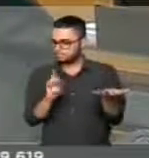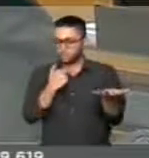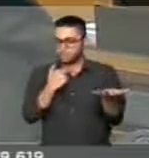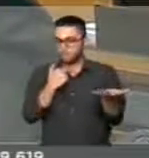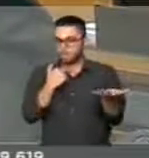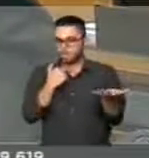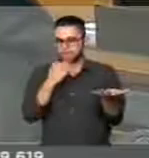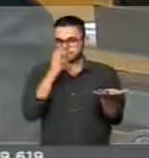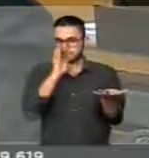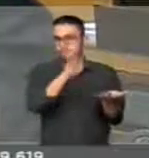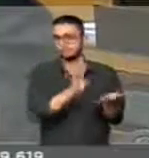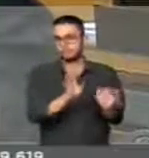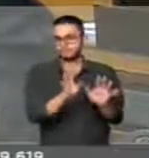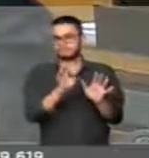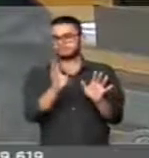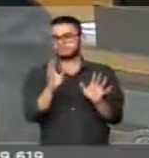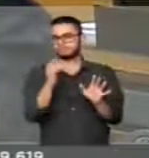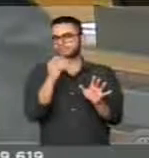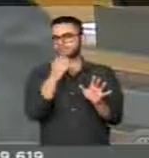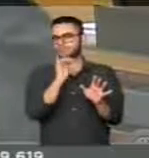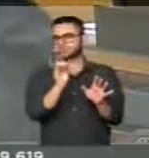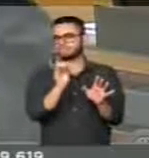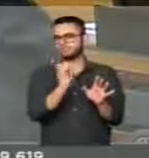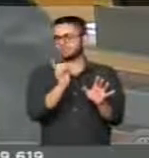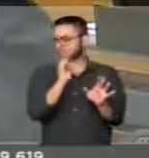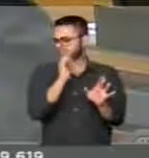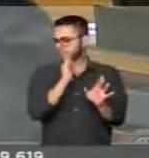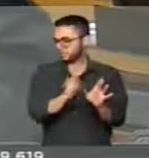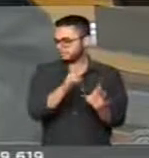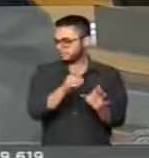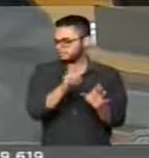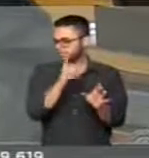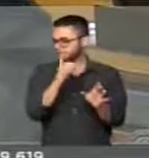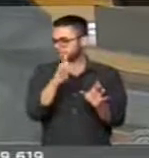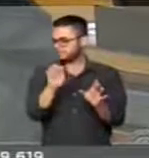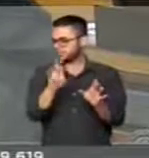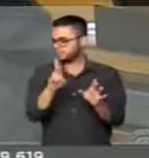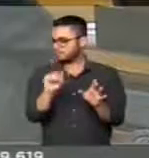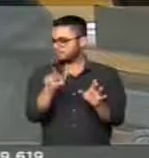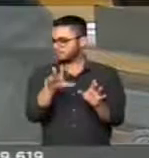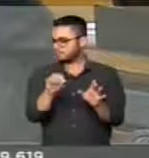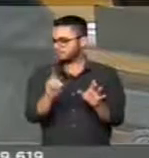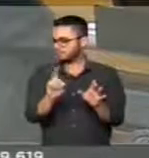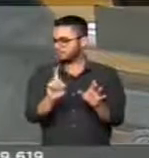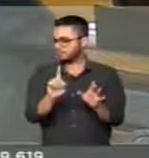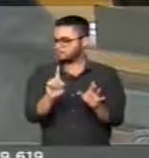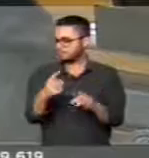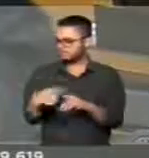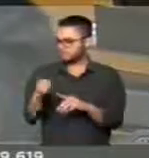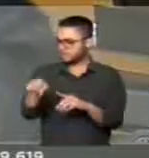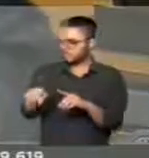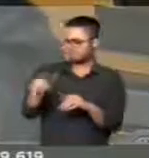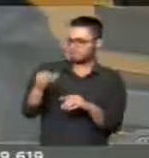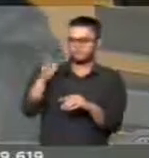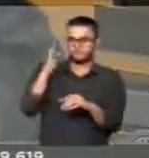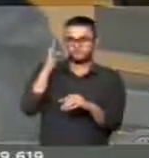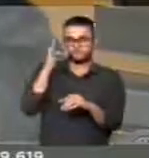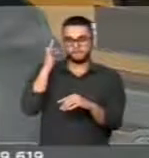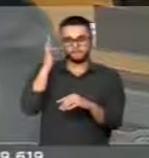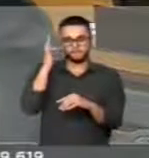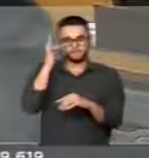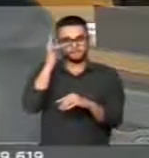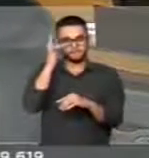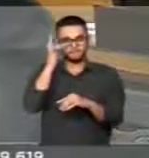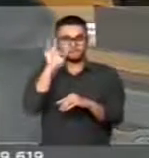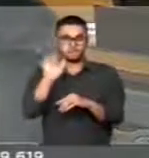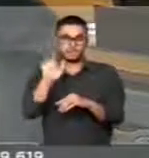denunciar. O deputado não denunciou o senhor Eduardo Cunha aqui. Quem denunciou o senhor Eduardo Cunha aqui foi o senhor Fernando Baiano, foi o senhor Léo